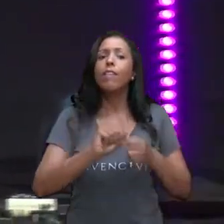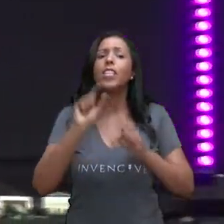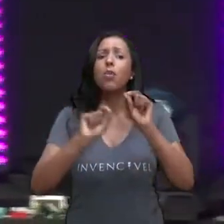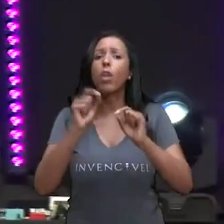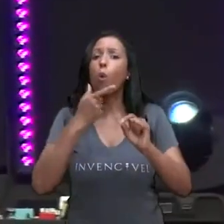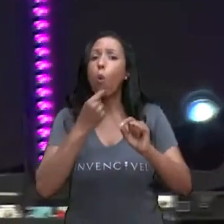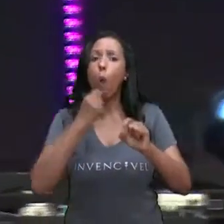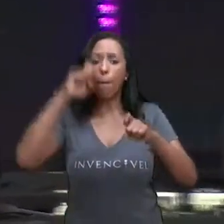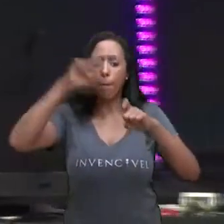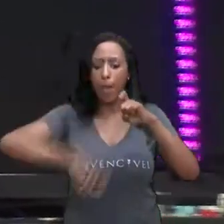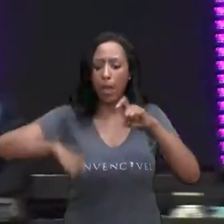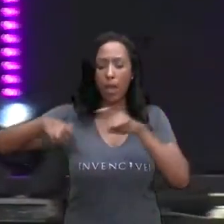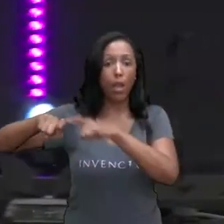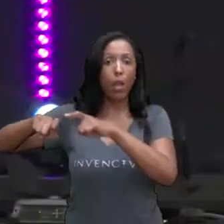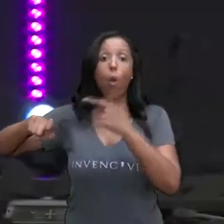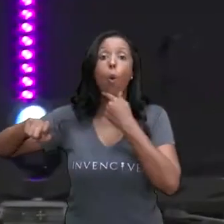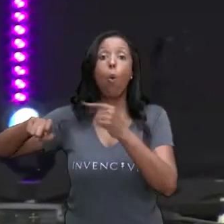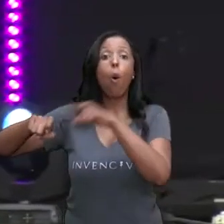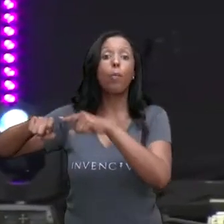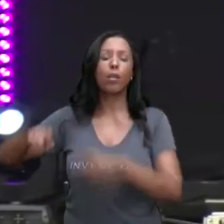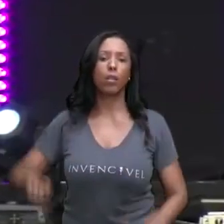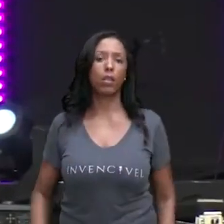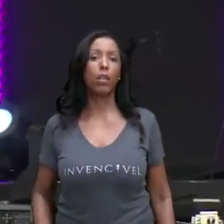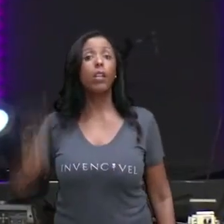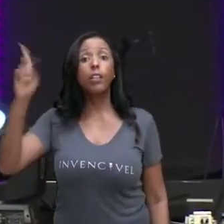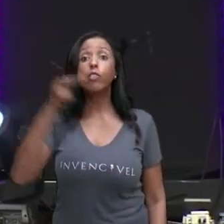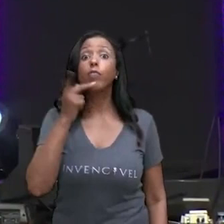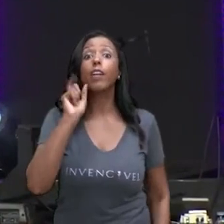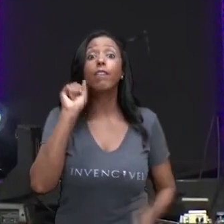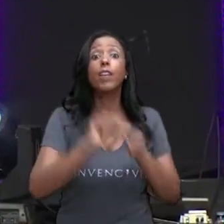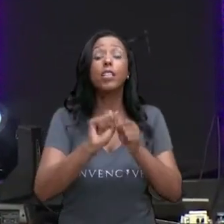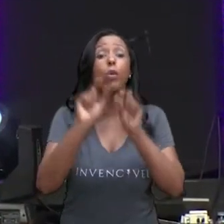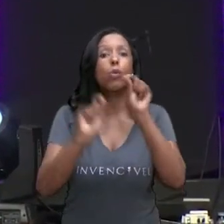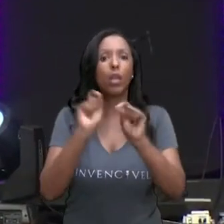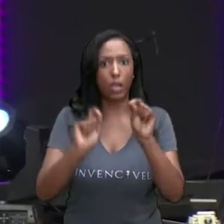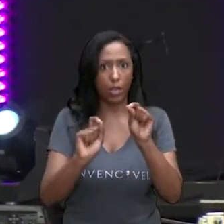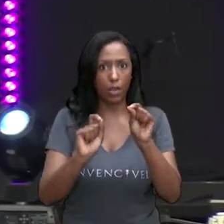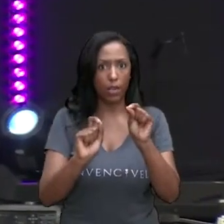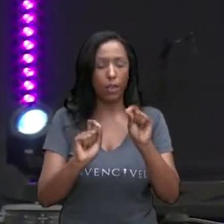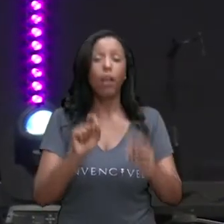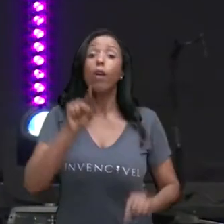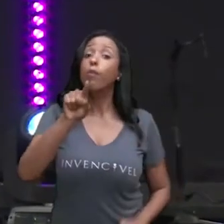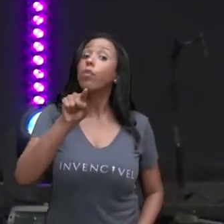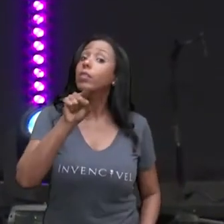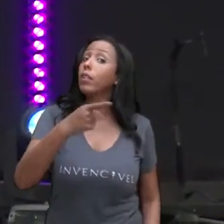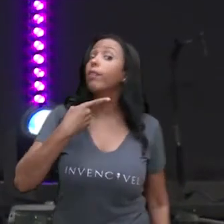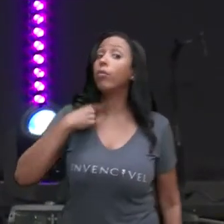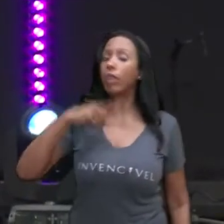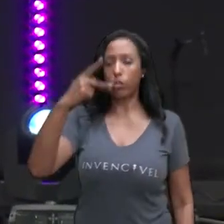O que, que você gostaria de fazer com o abusador? É uma pergunta. O que, que Deus manda fazer em relação ao abusador? É outra pergunta.